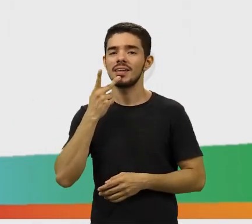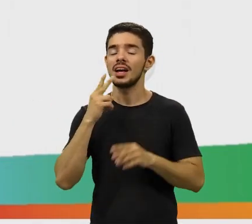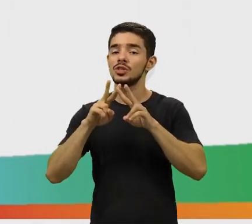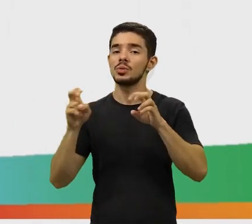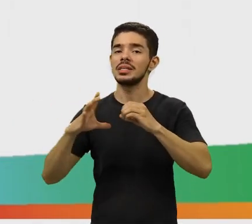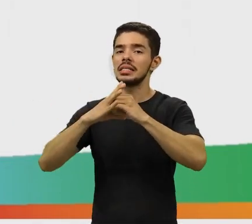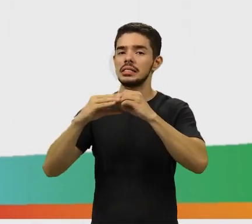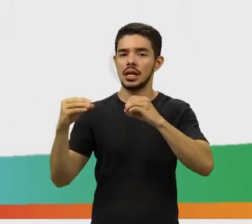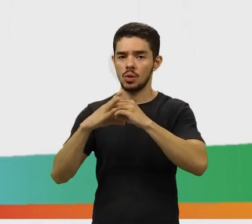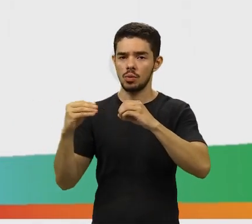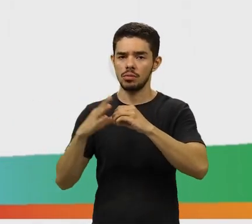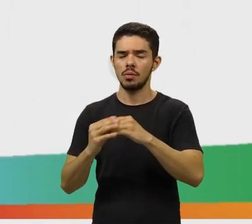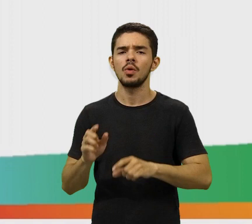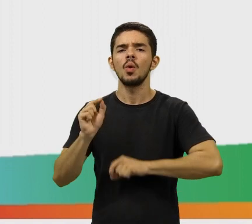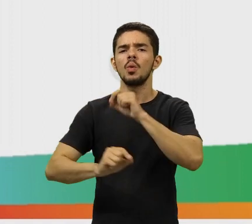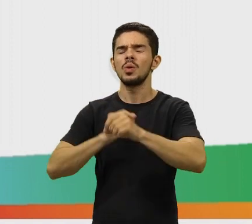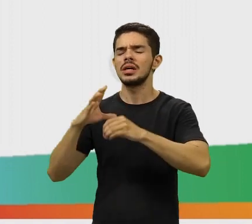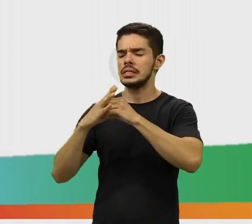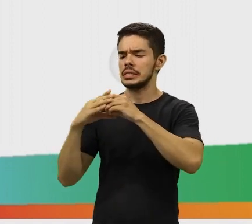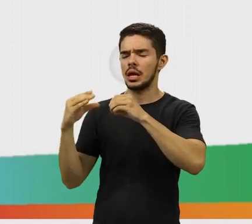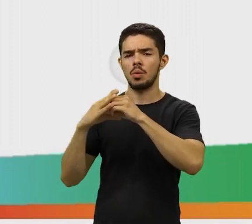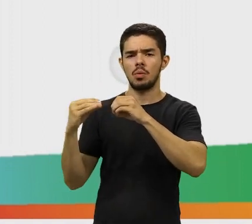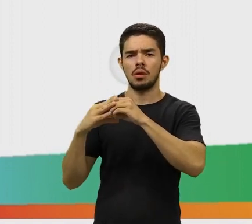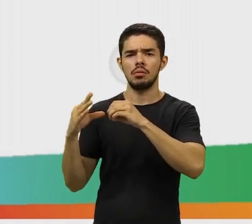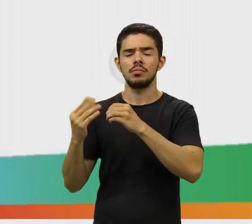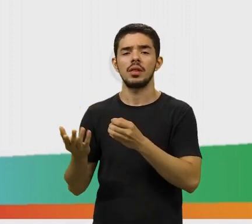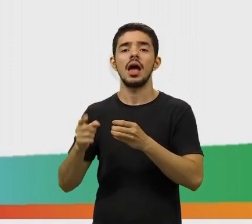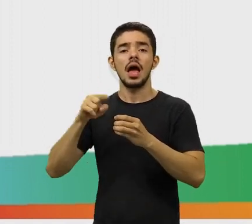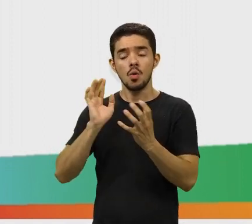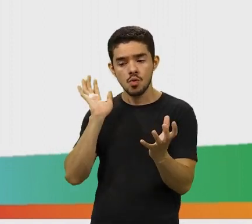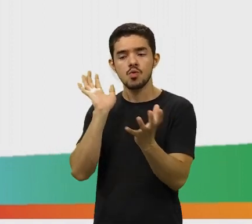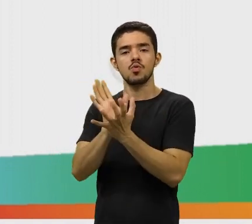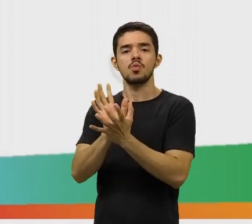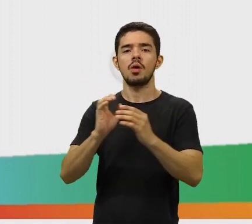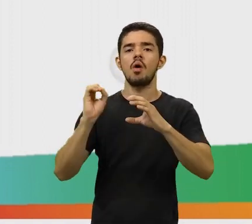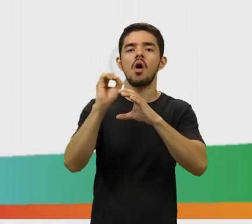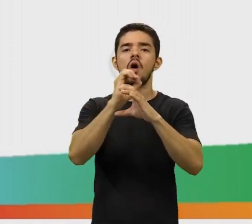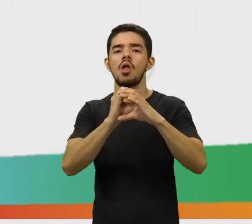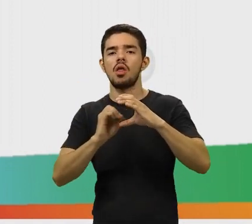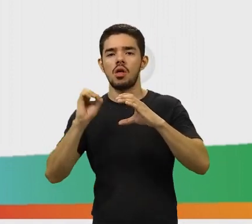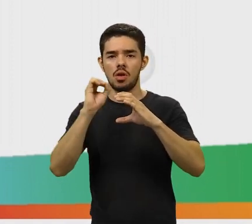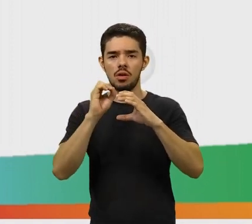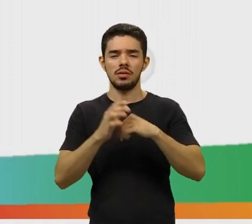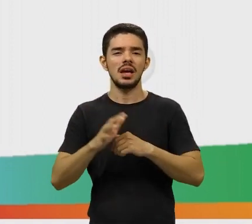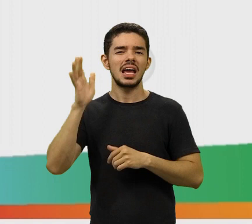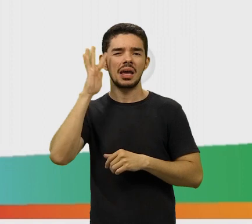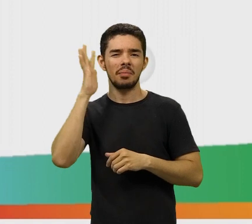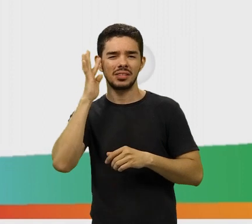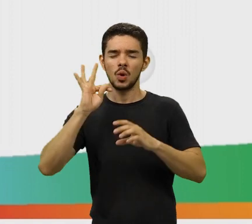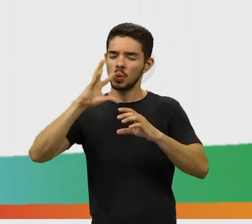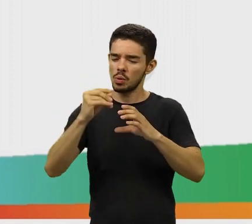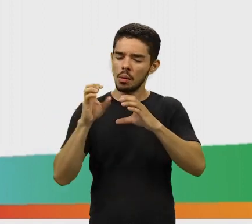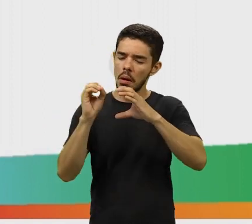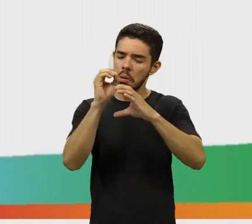de células. Então, o que são células? As células são o conjunto dessas organelas. Então, imagine que todas